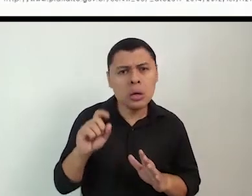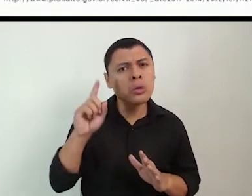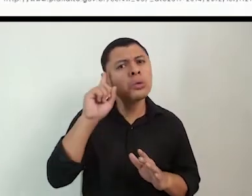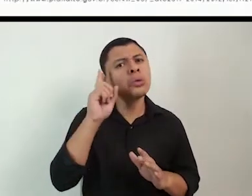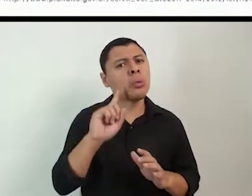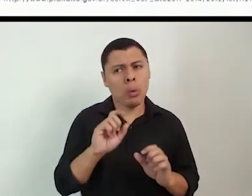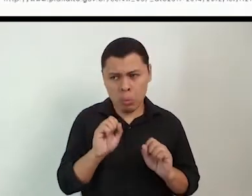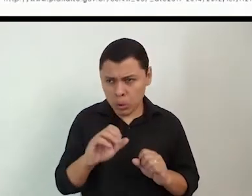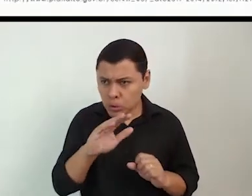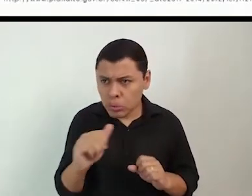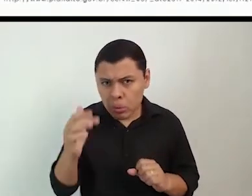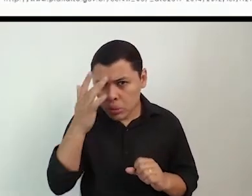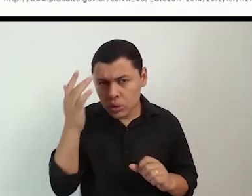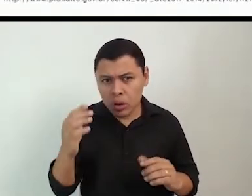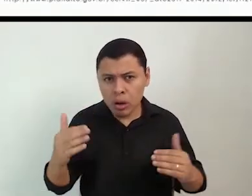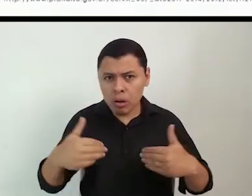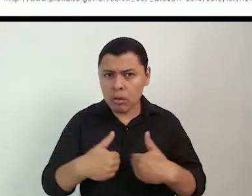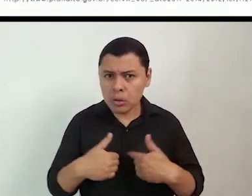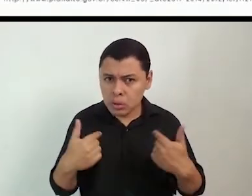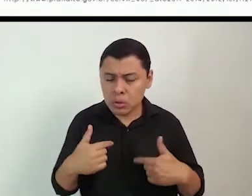pessoa autista.